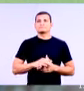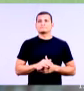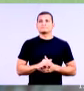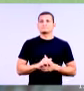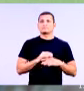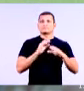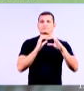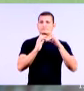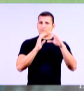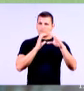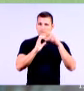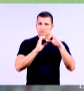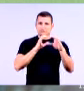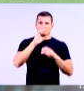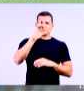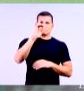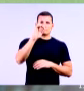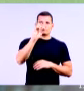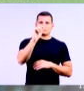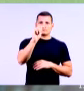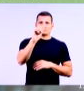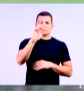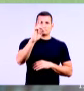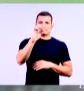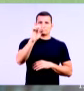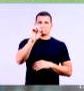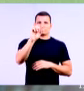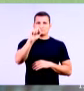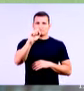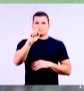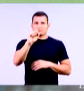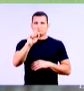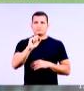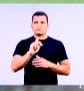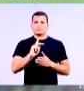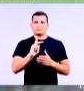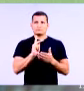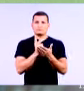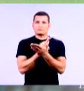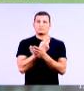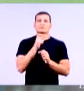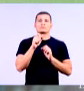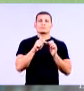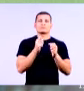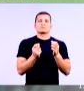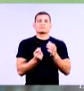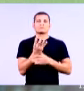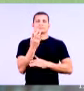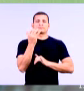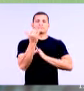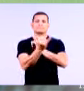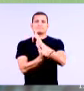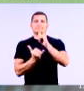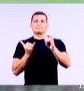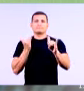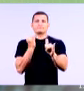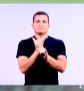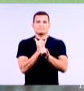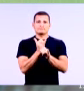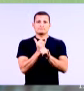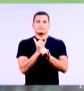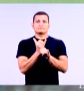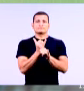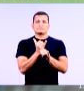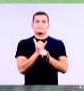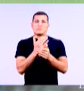Na comunicação de dados, aconteceu a popularização da internet. Então, ó, começamos então a já falar